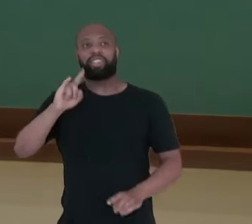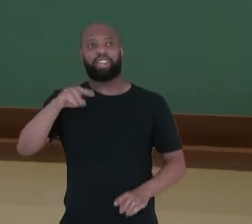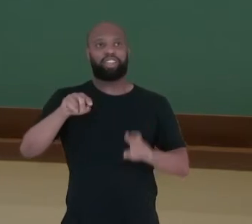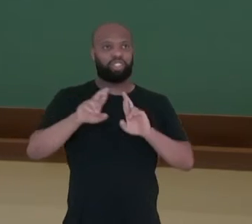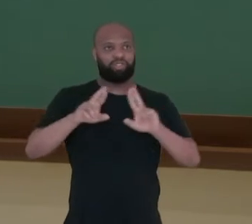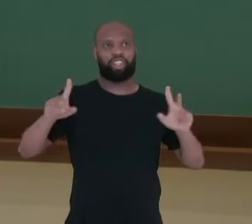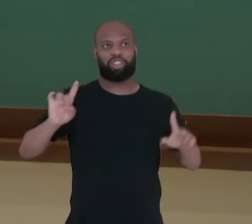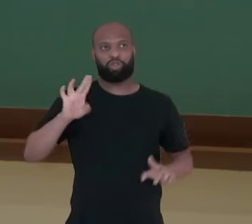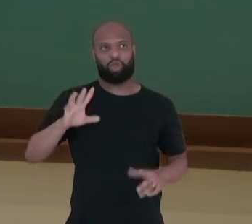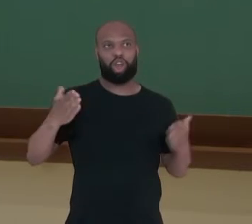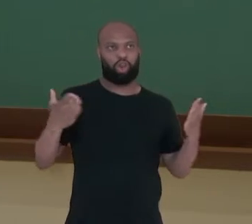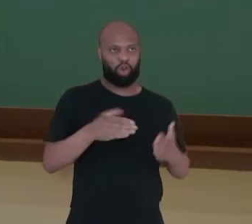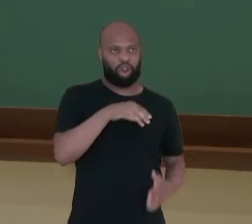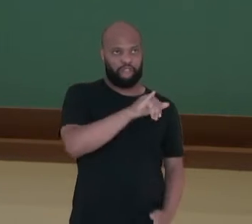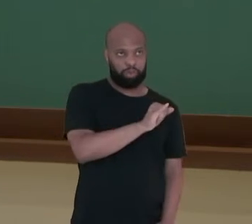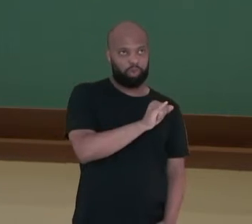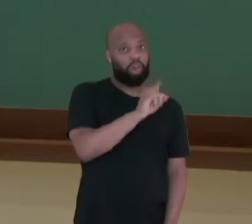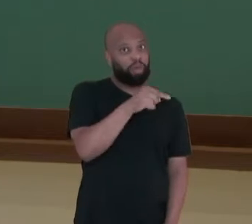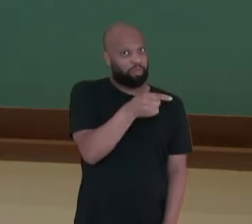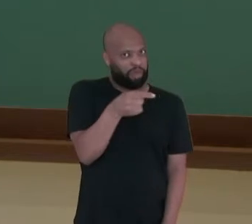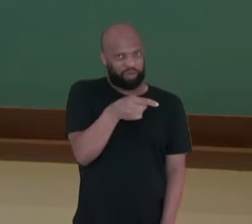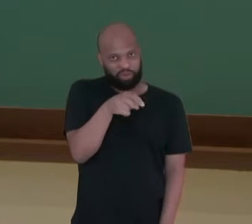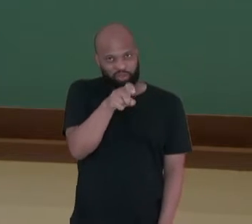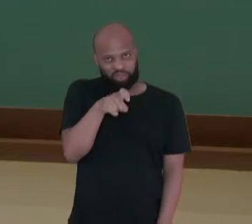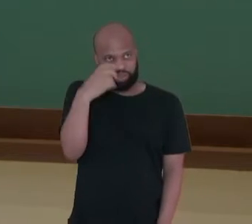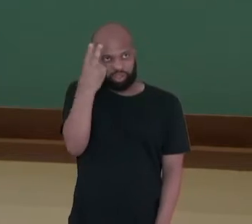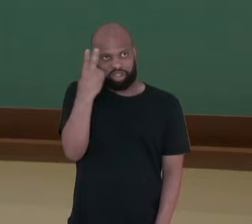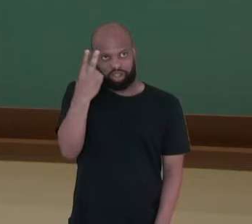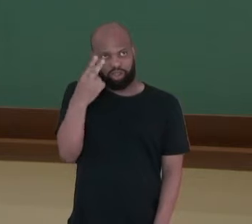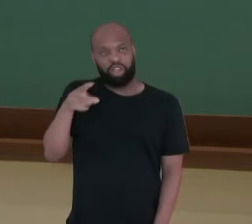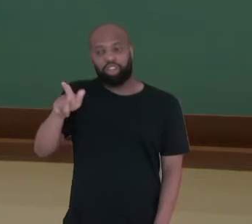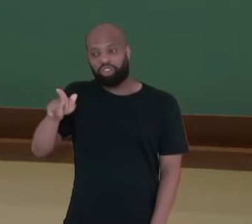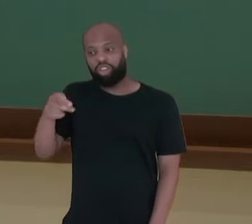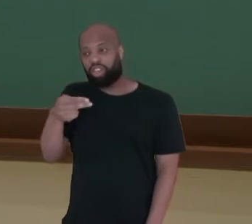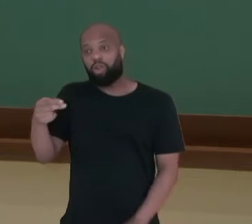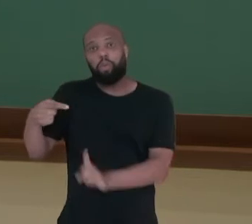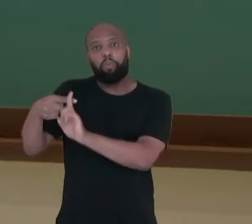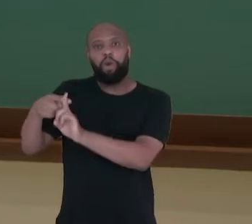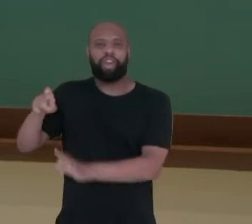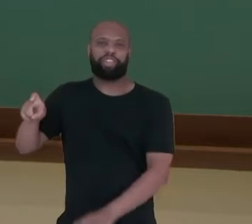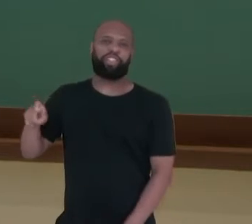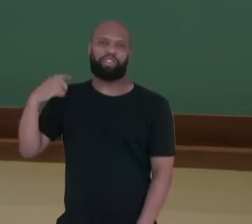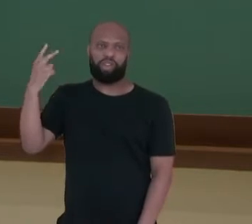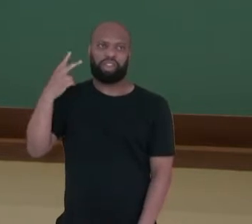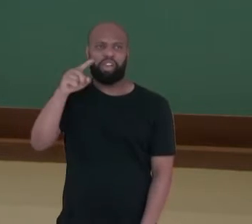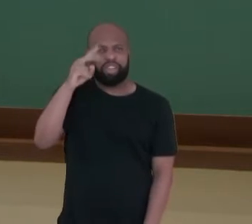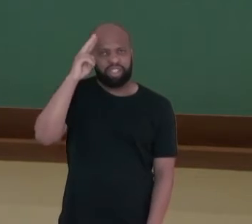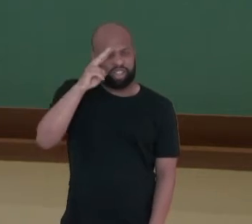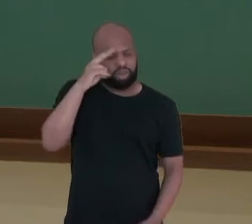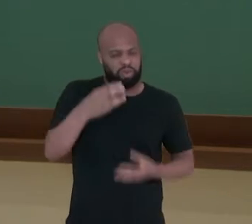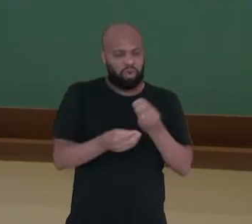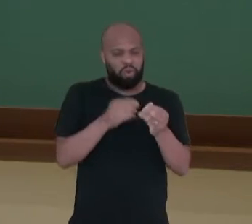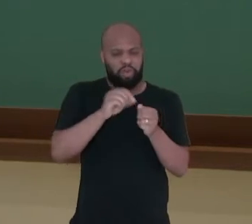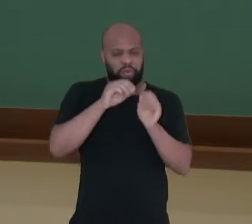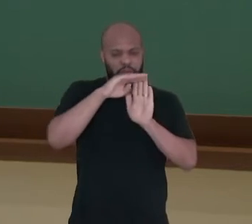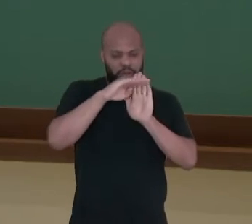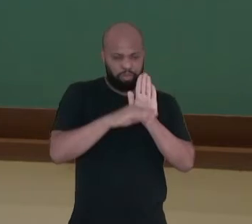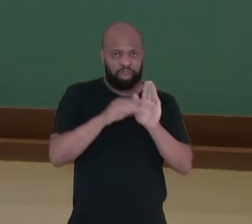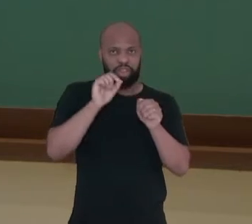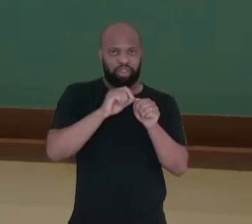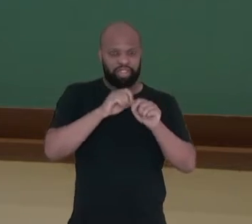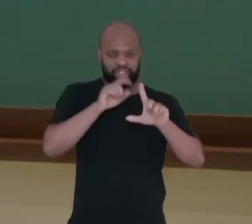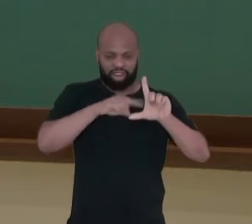só. Então, primeiro, você lembra o passo a passo para construir esse gráfico, essas parábolas? Quais são os